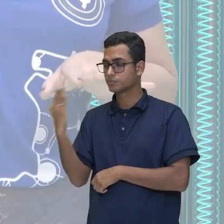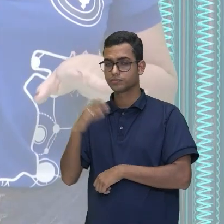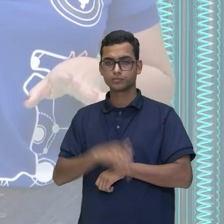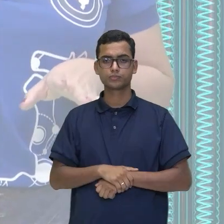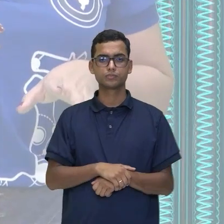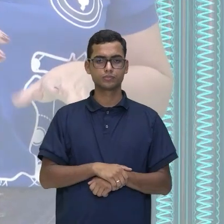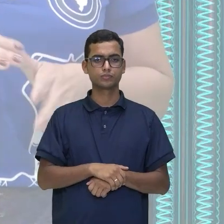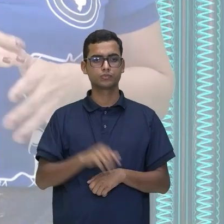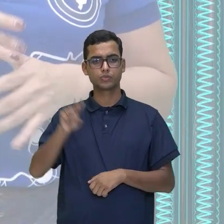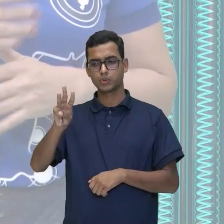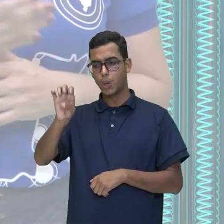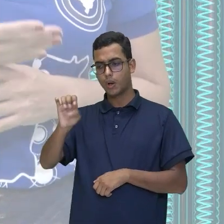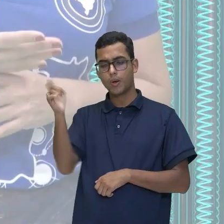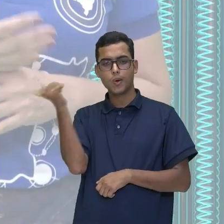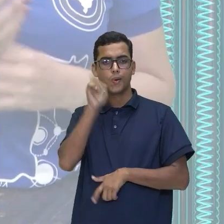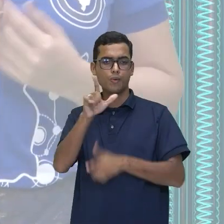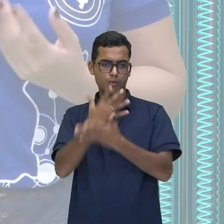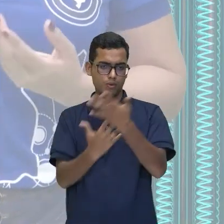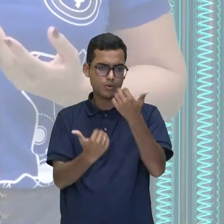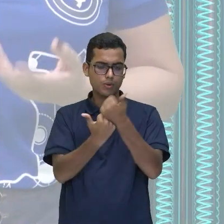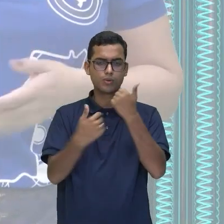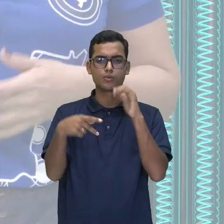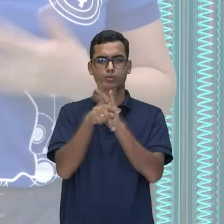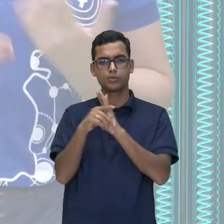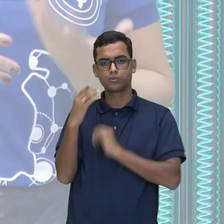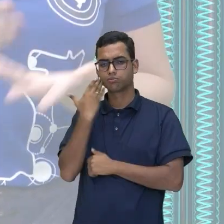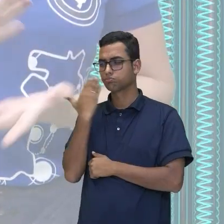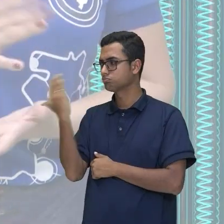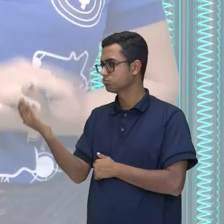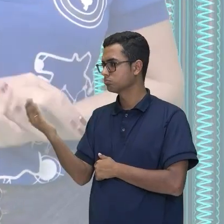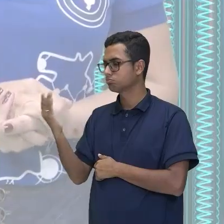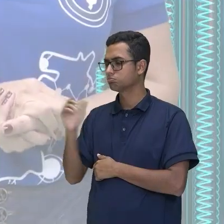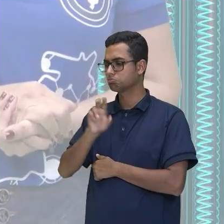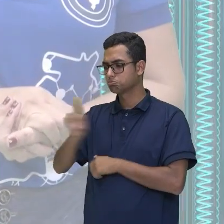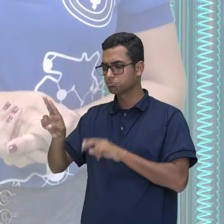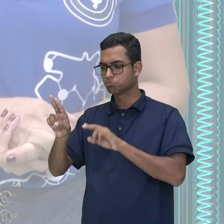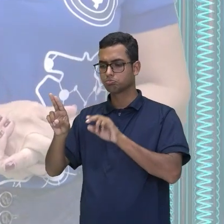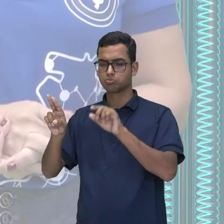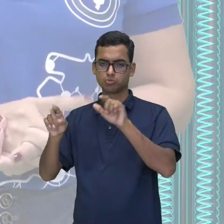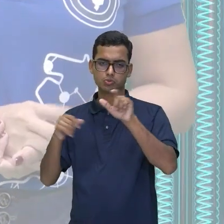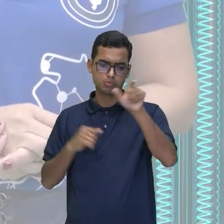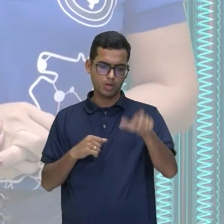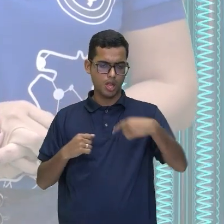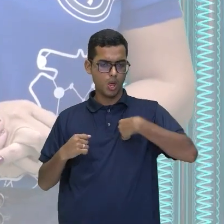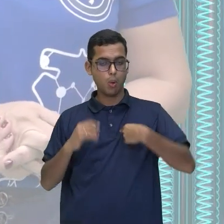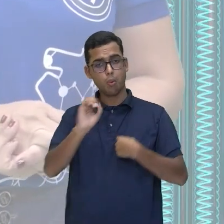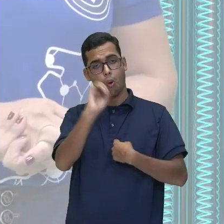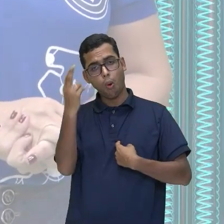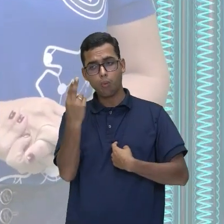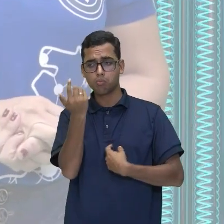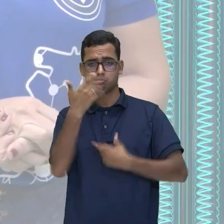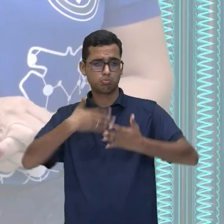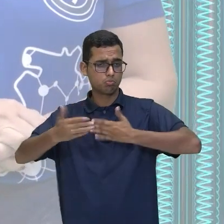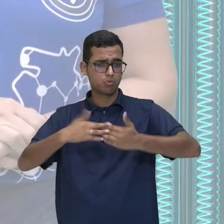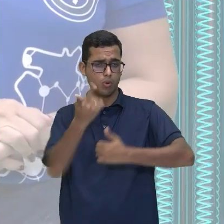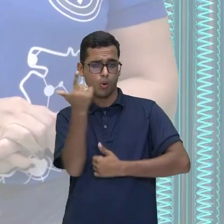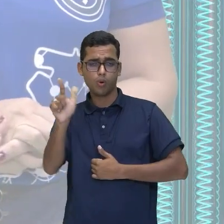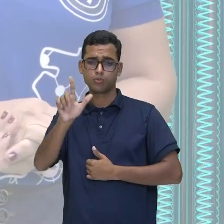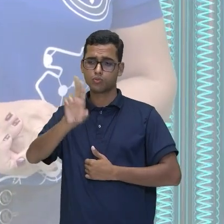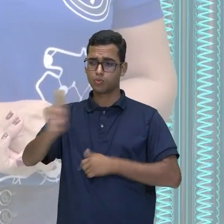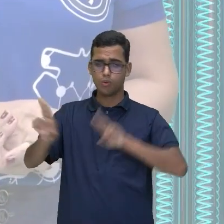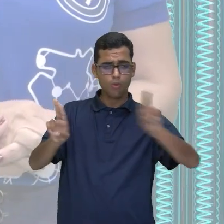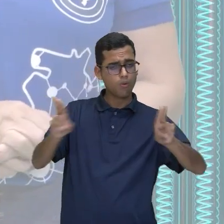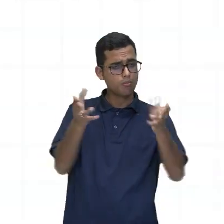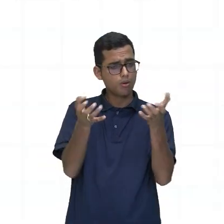perder o sentido por Potira and I ou outros nomes que vocês quiserem usar. Ainda sobre os pronomes,